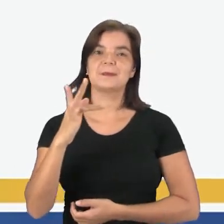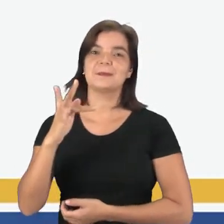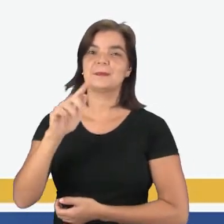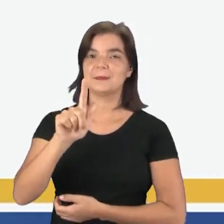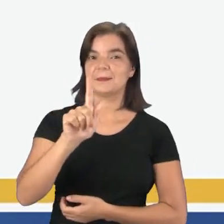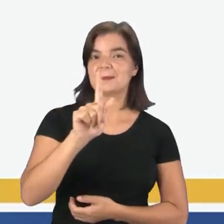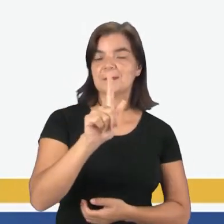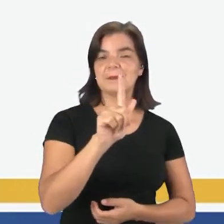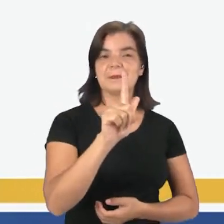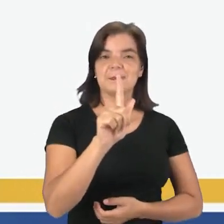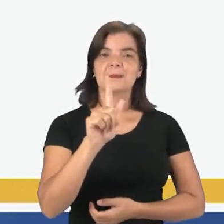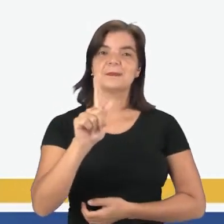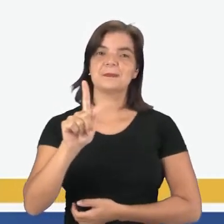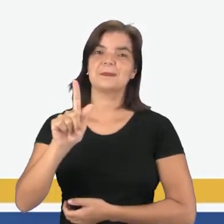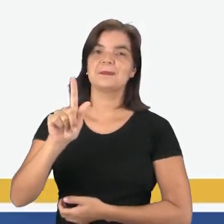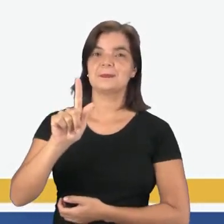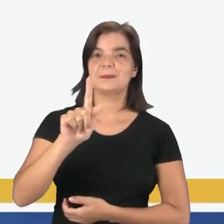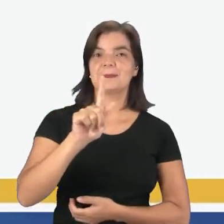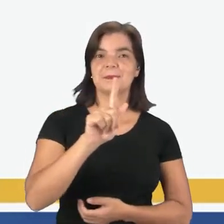já